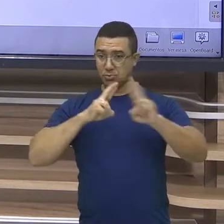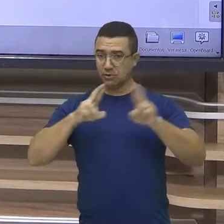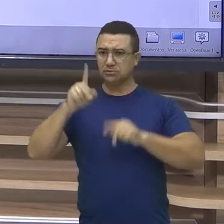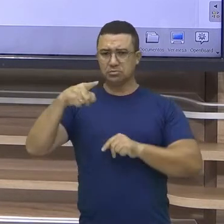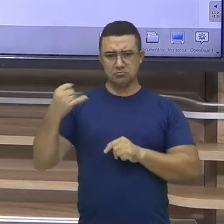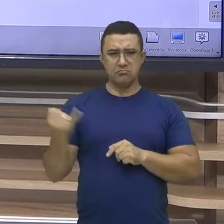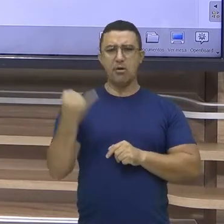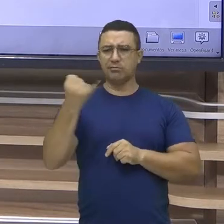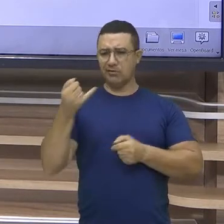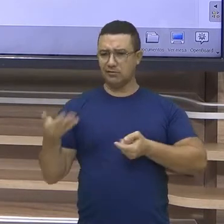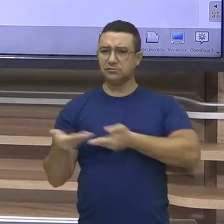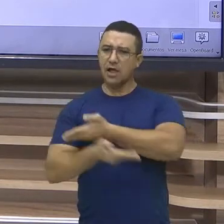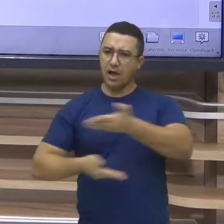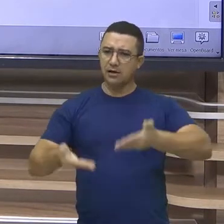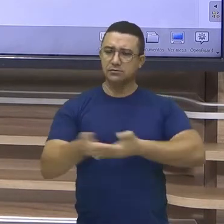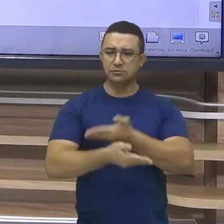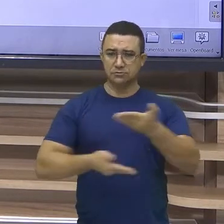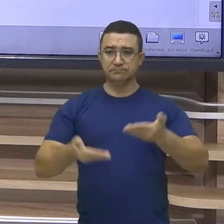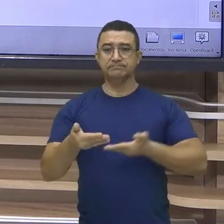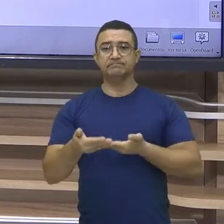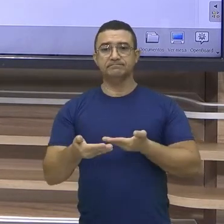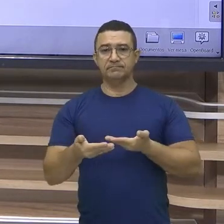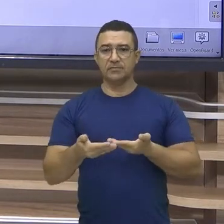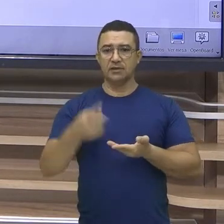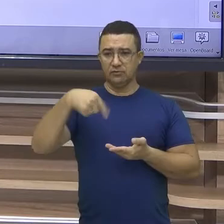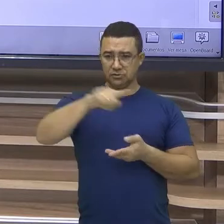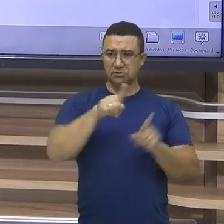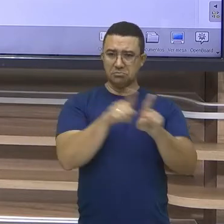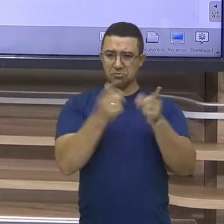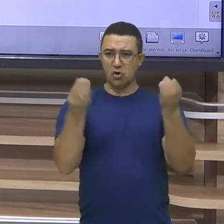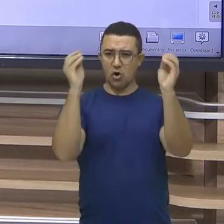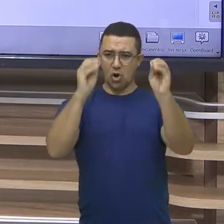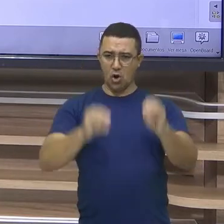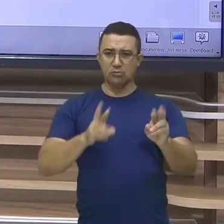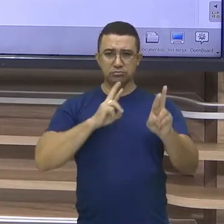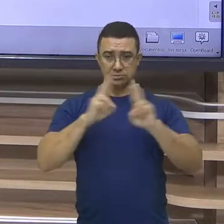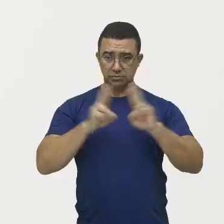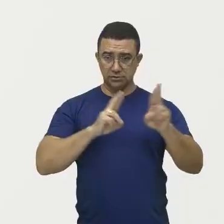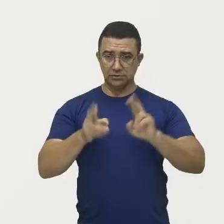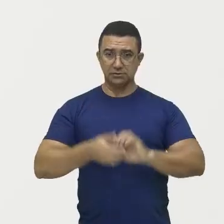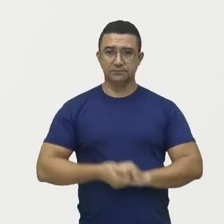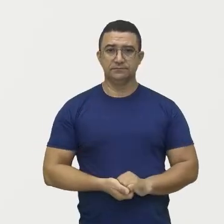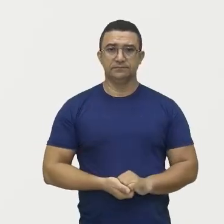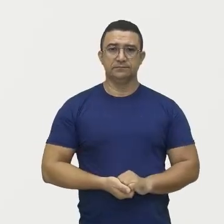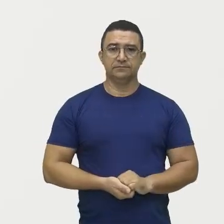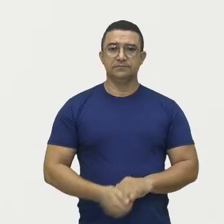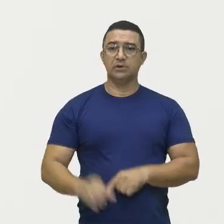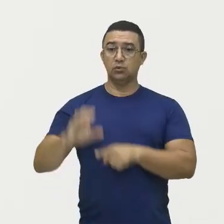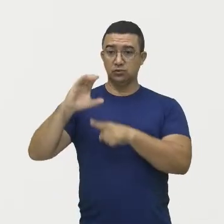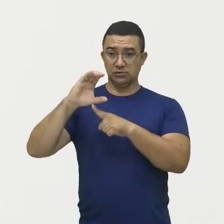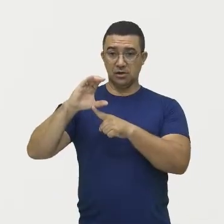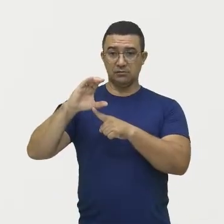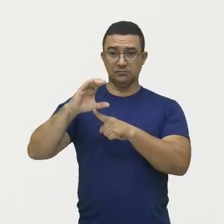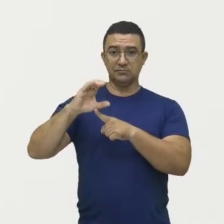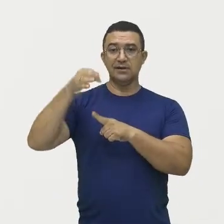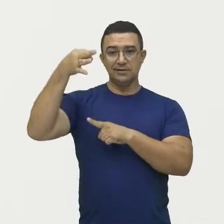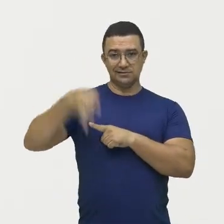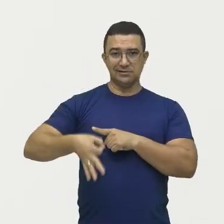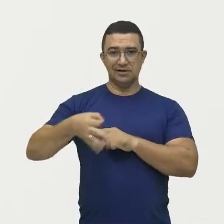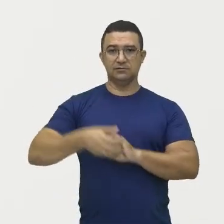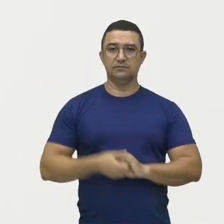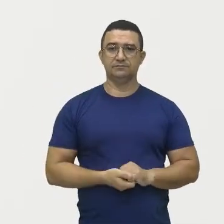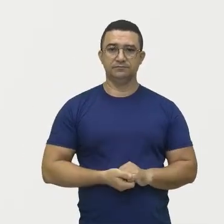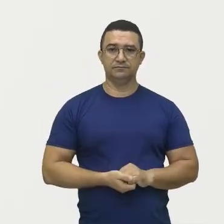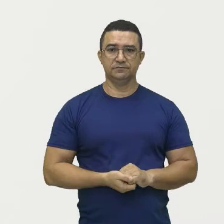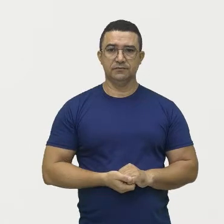importante mesmo vocês interagirem, tá? Importante aí que vocês coloquem a resposta aí. Letra C, então, vou confirmar agora. Olha só. Então,